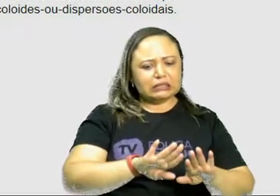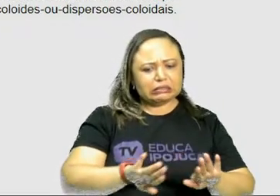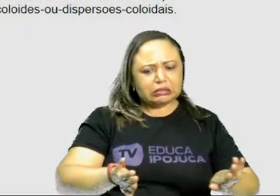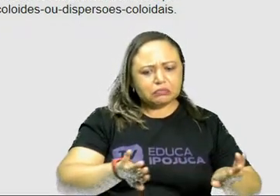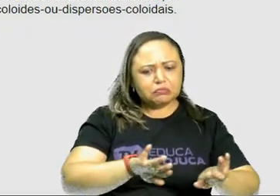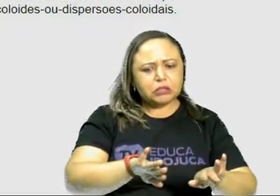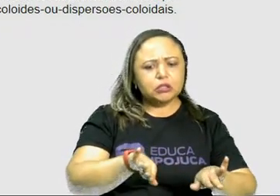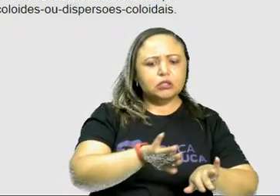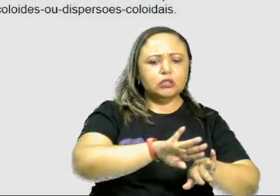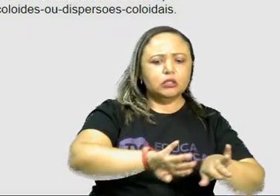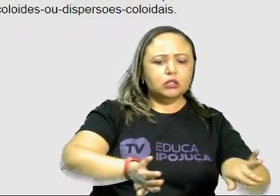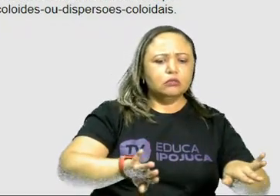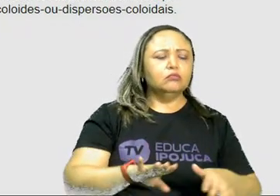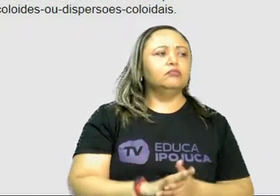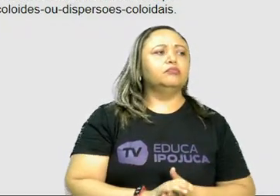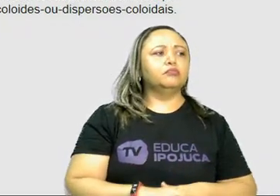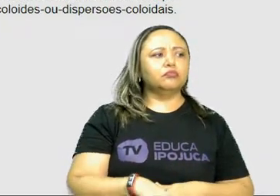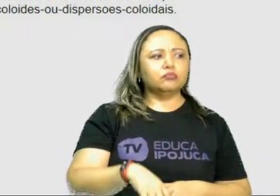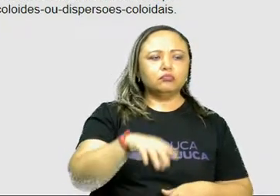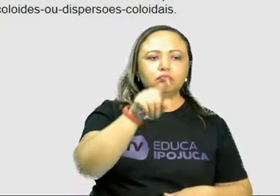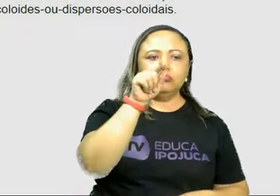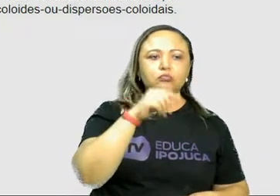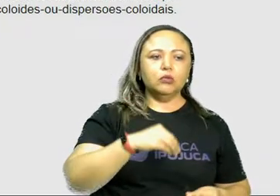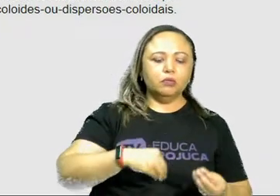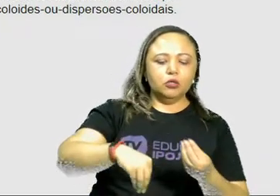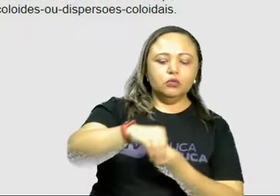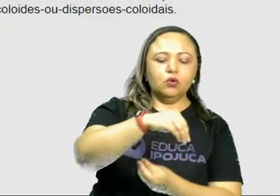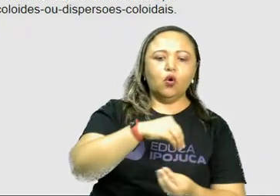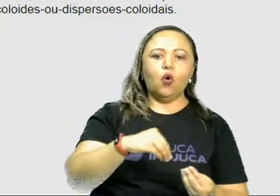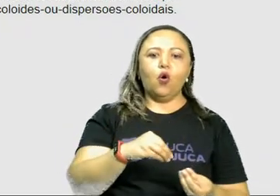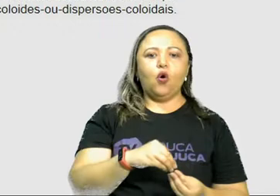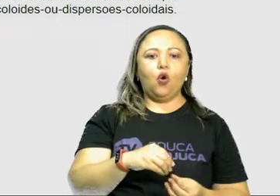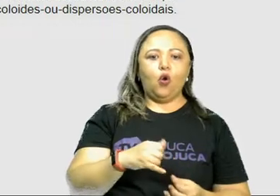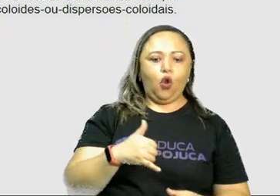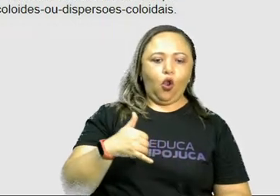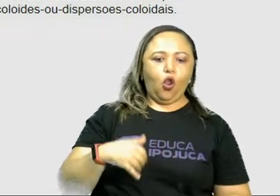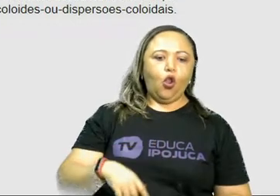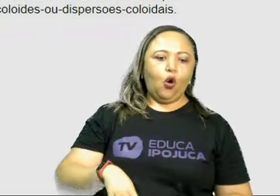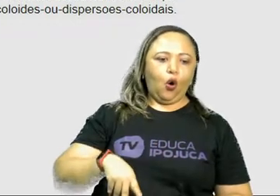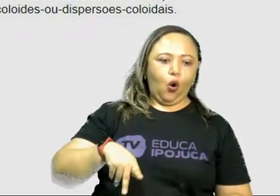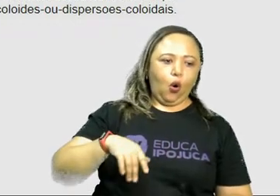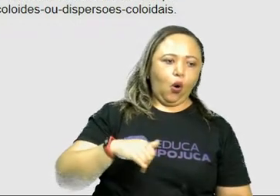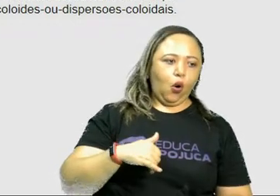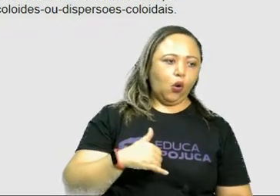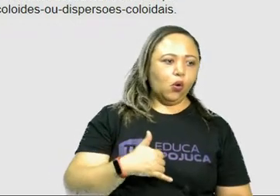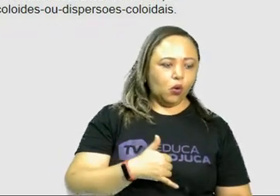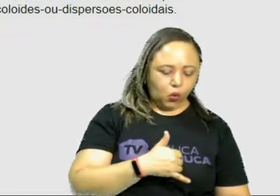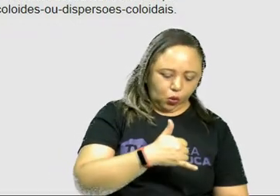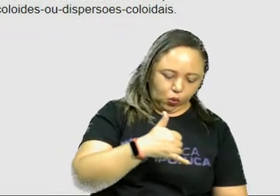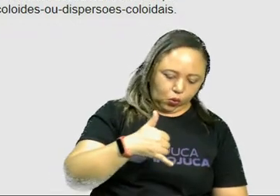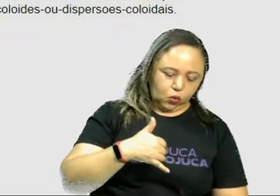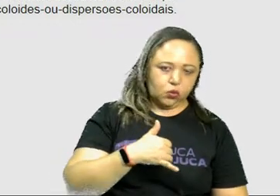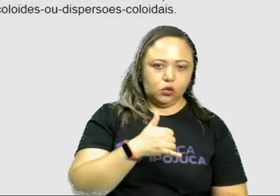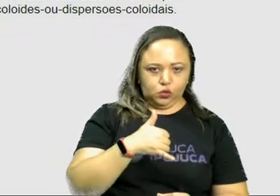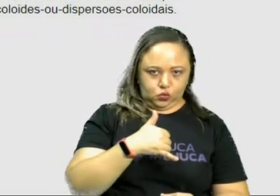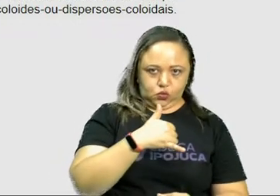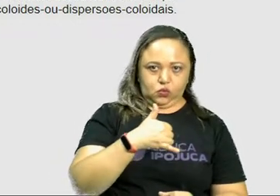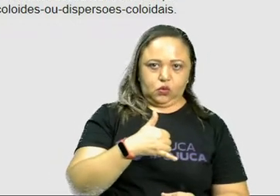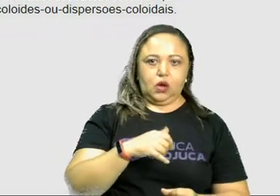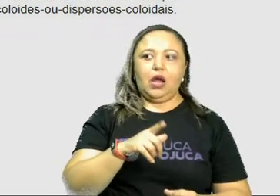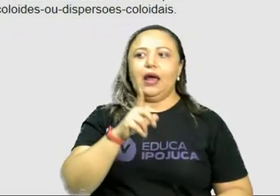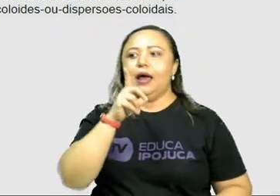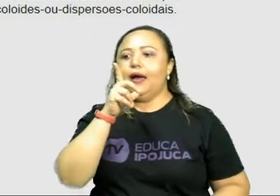separadinho as substâncias que eu faço. Por exemplo, quando eu misturo óleo, água e areia. Eu tenho